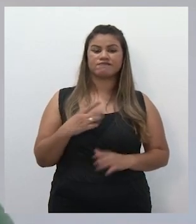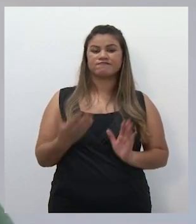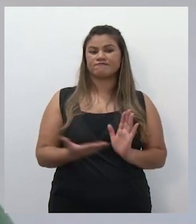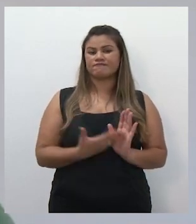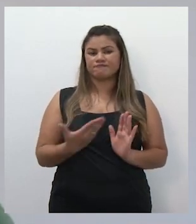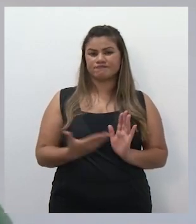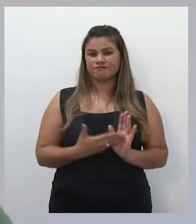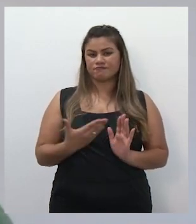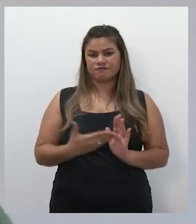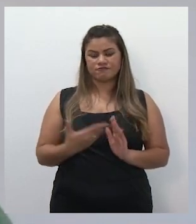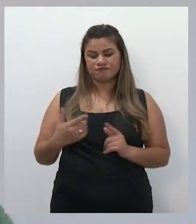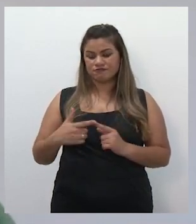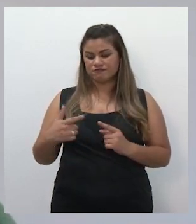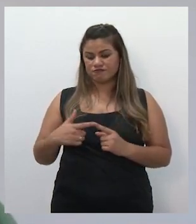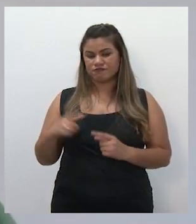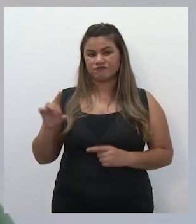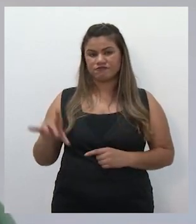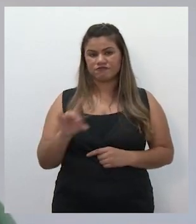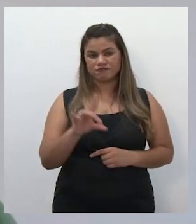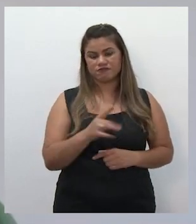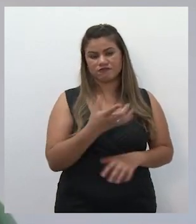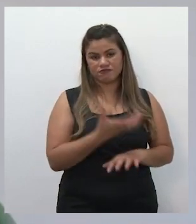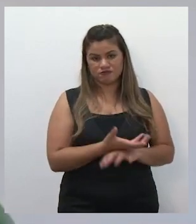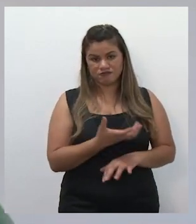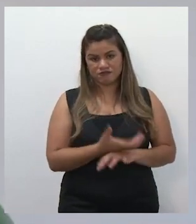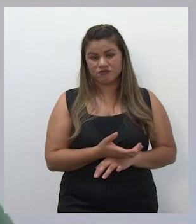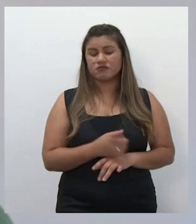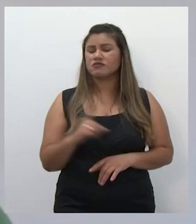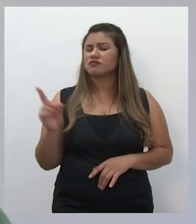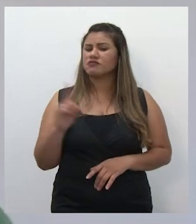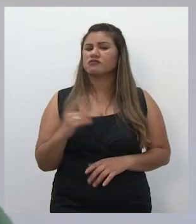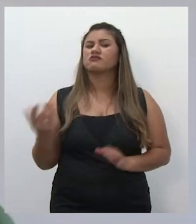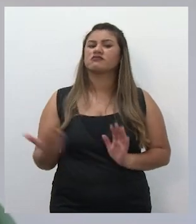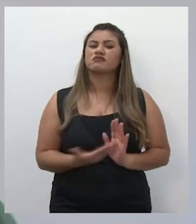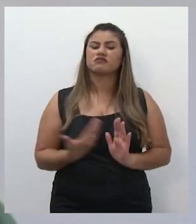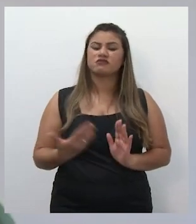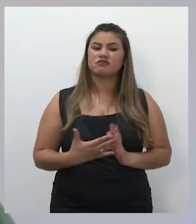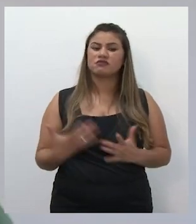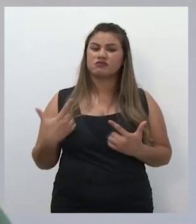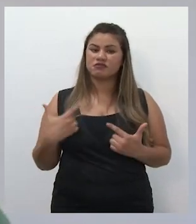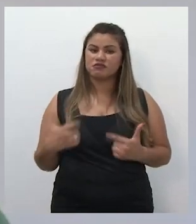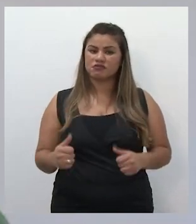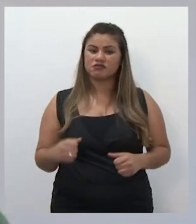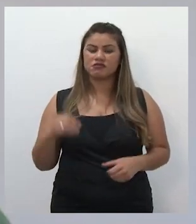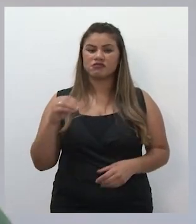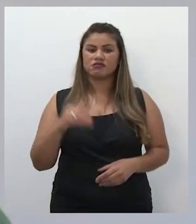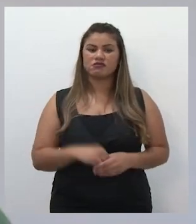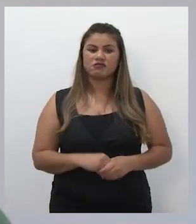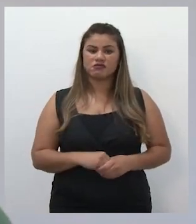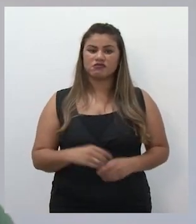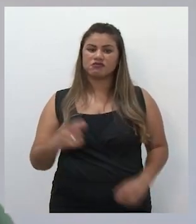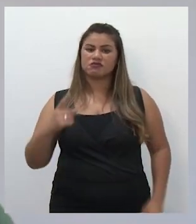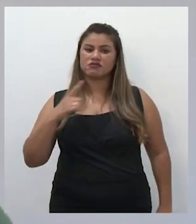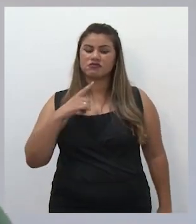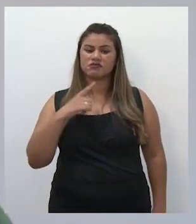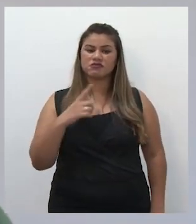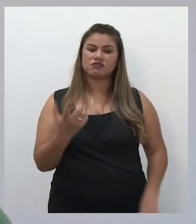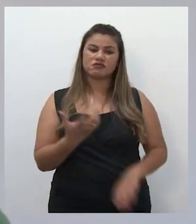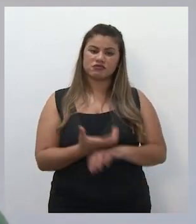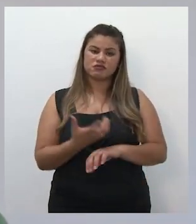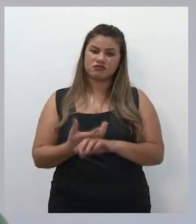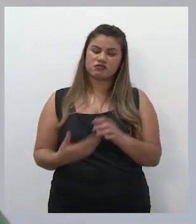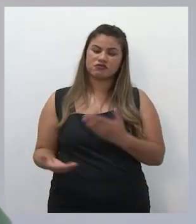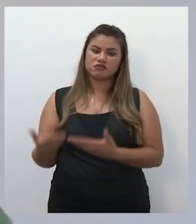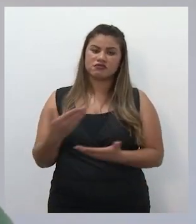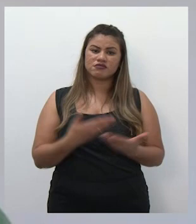caderno para cada componente, mas ele vai trazer um caderno de linguagens. E lá dentro desse caderno, os componentes vão